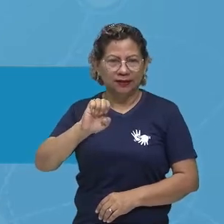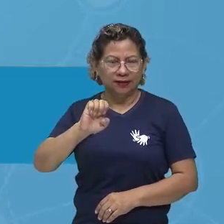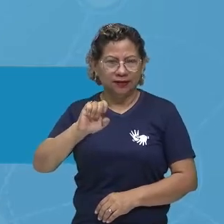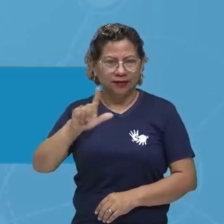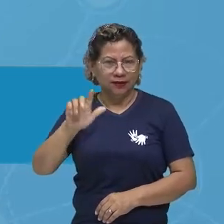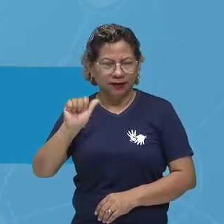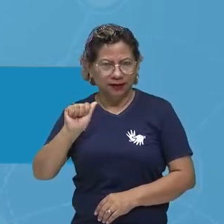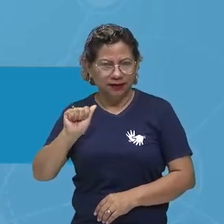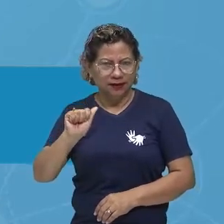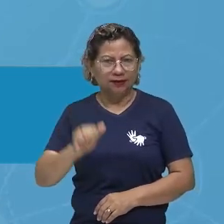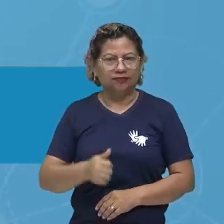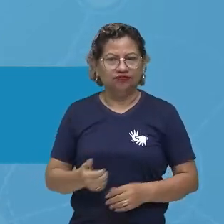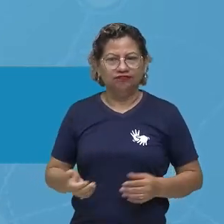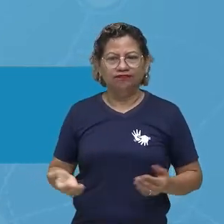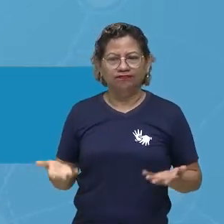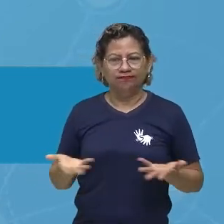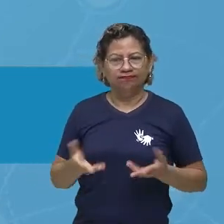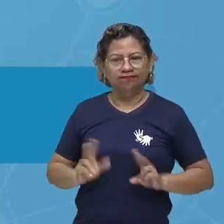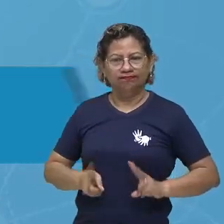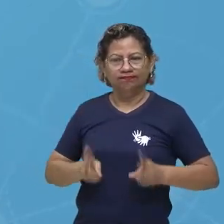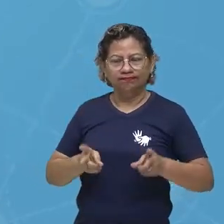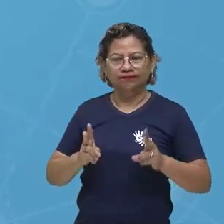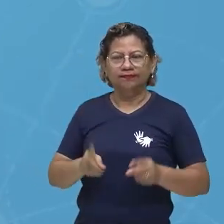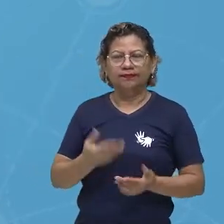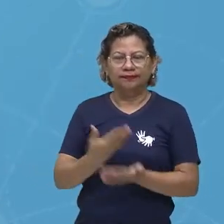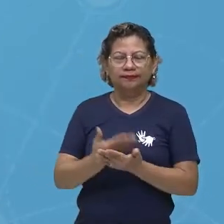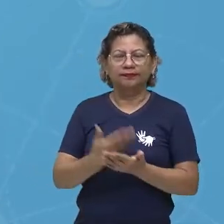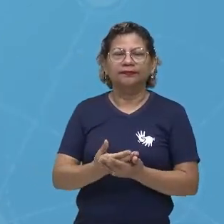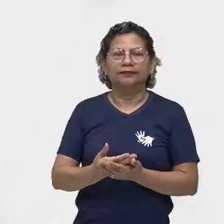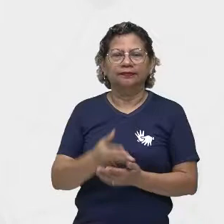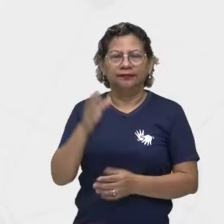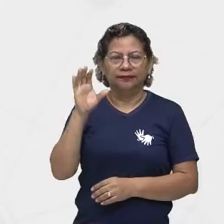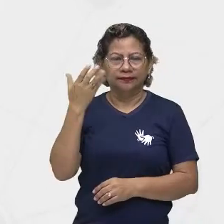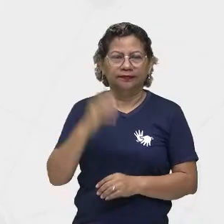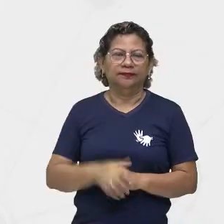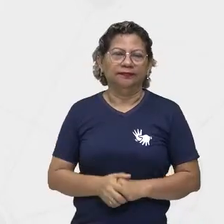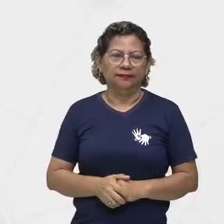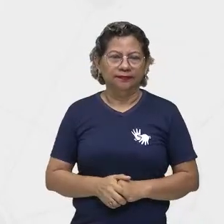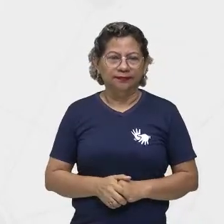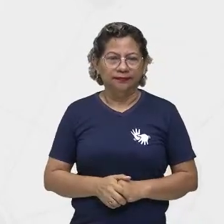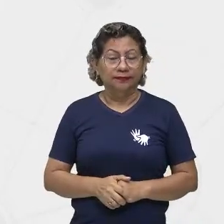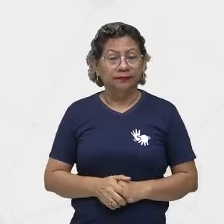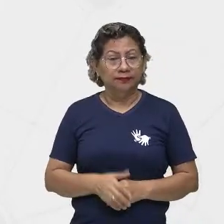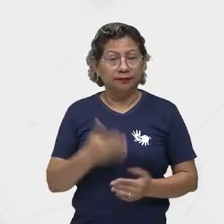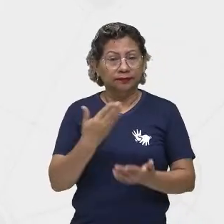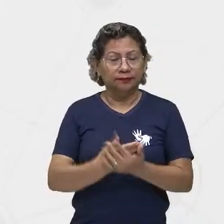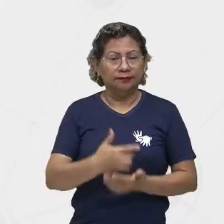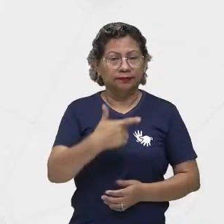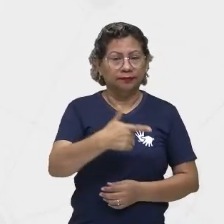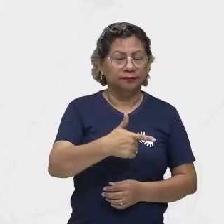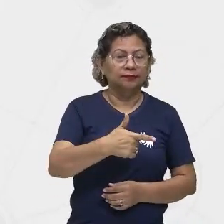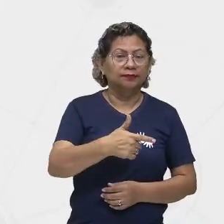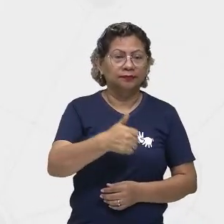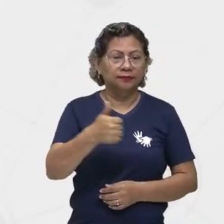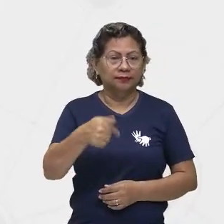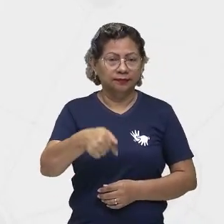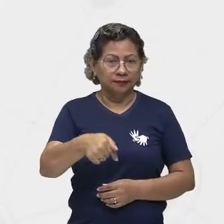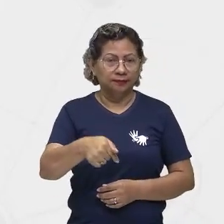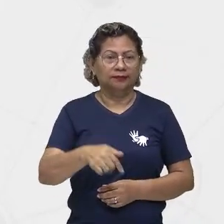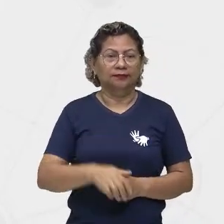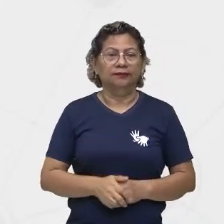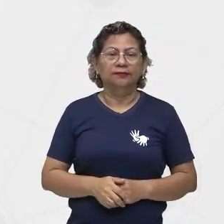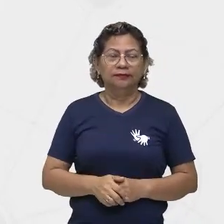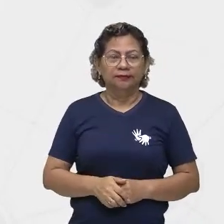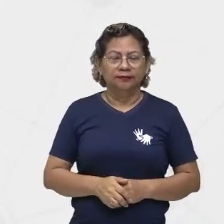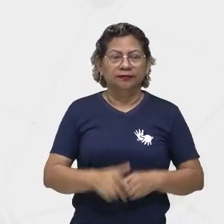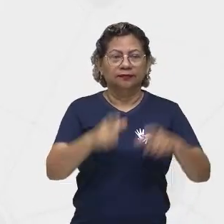continuidade aos nossos estudos de ciências. A aula de hoje é a aula 217 e nós iremos estudar sobre fontes de